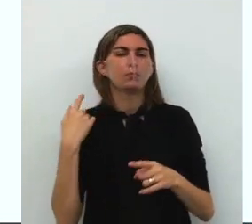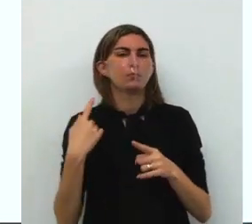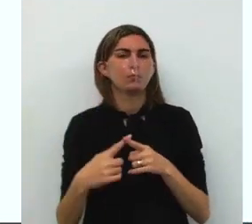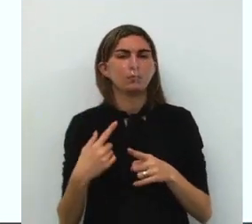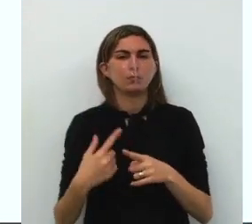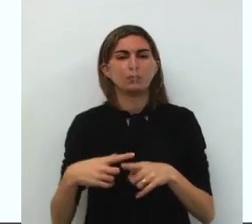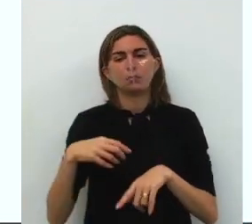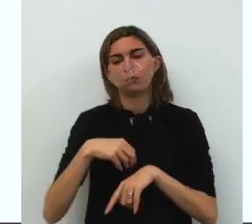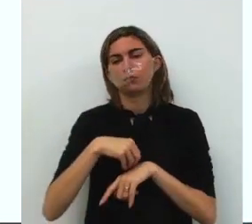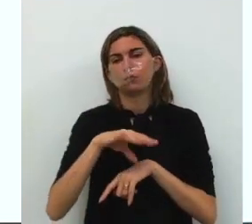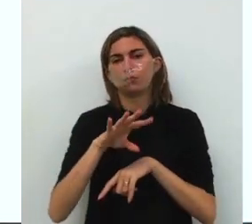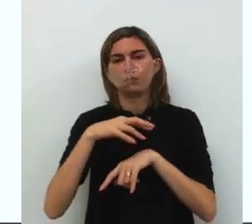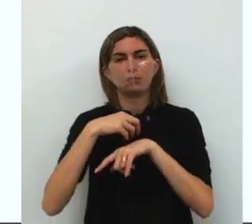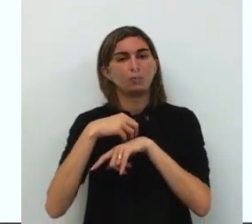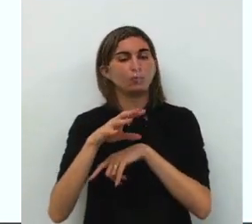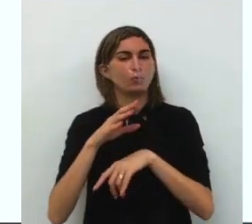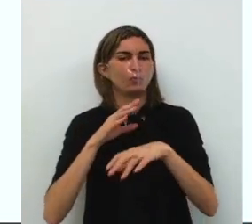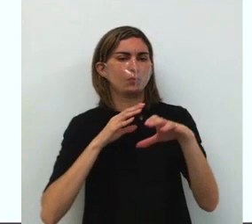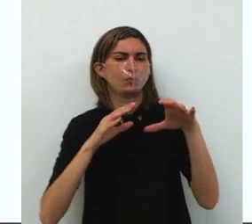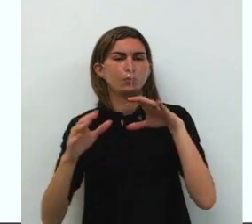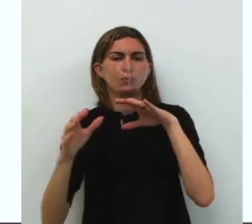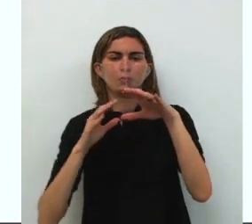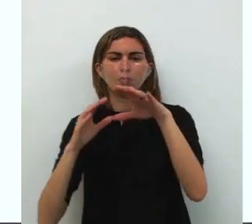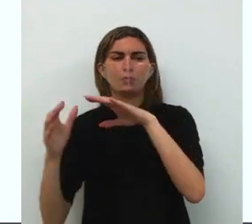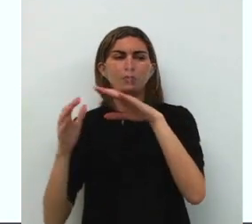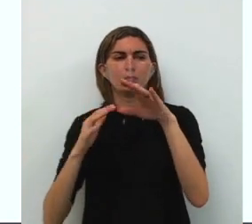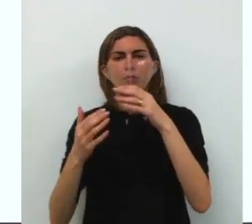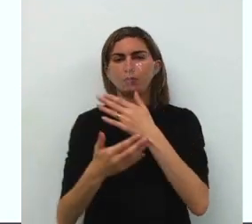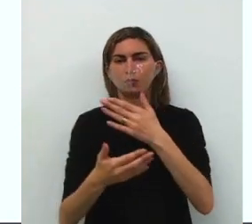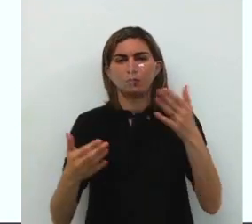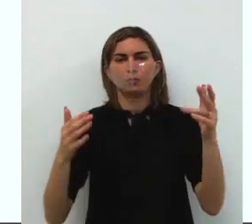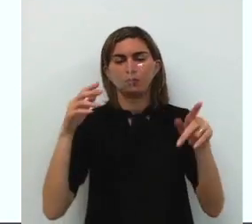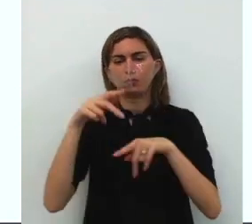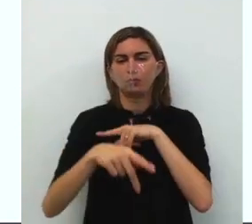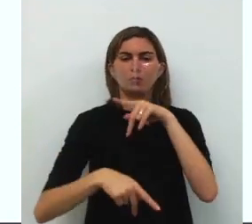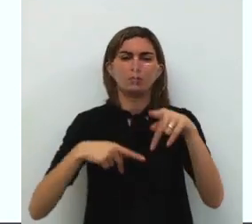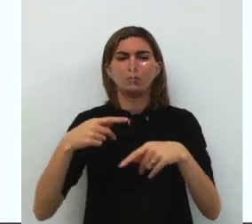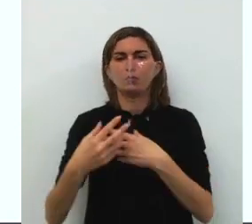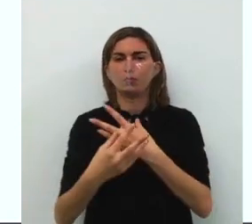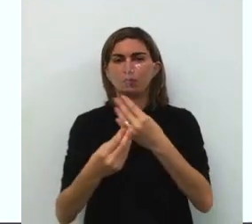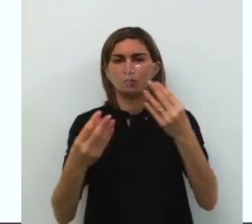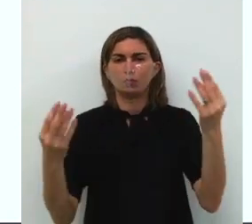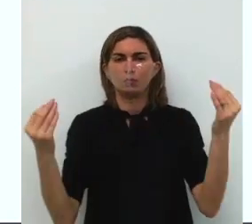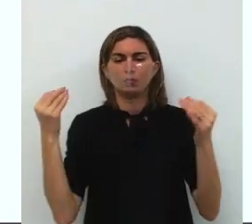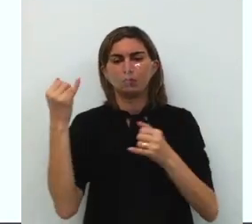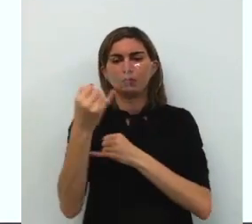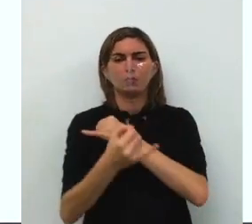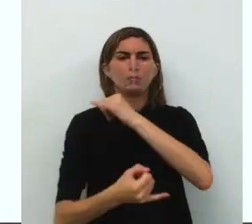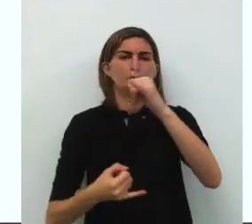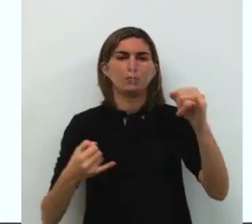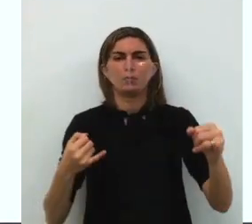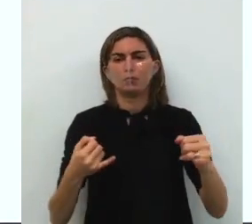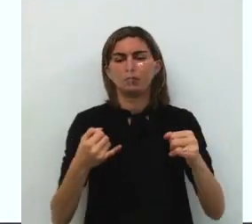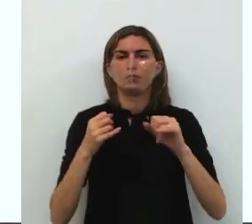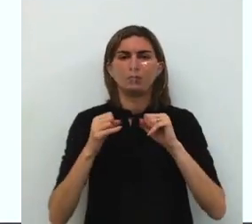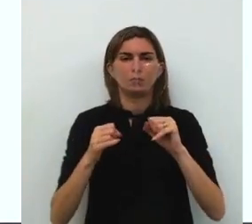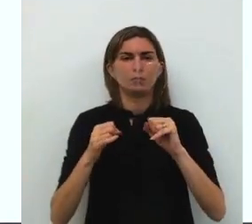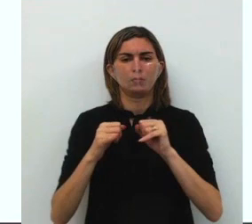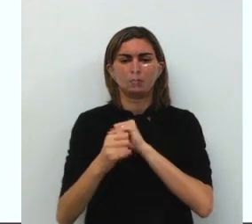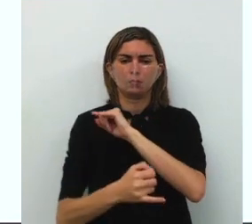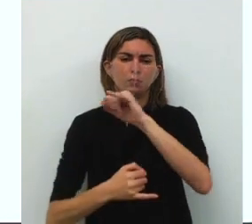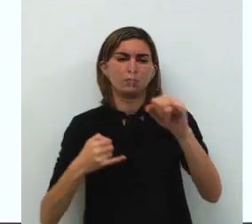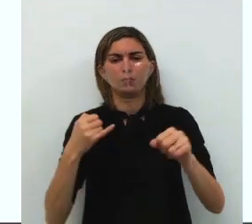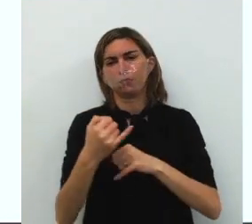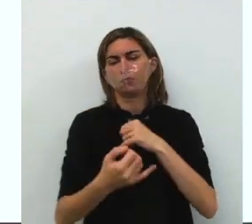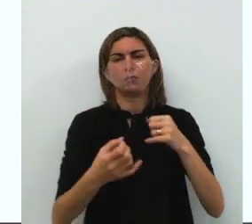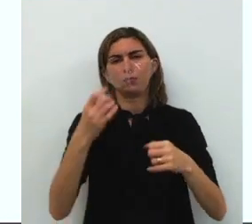porque ele transmite, ele comunica ao seu público muita informação. Pode ser informação que